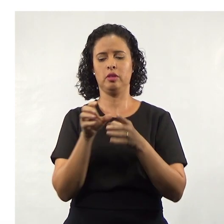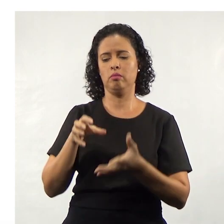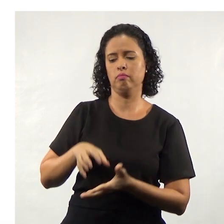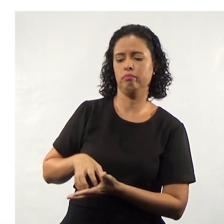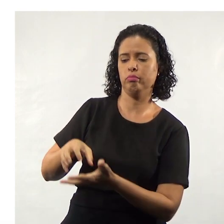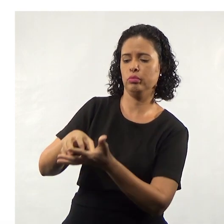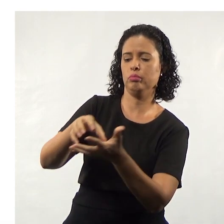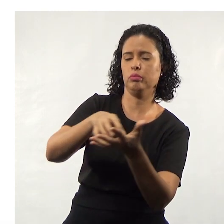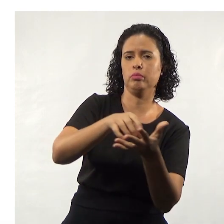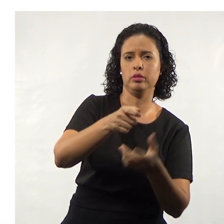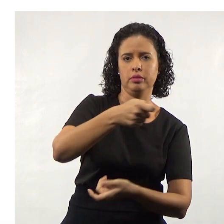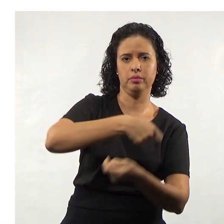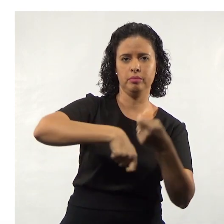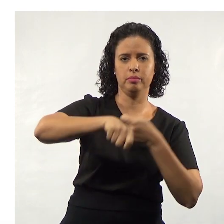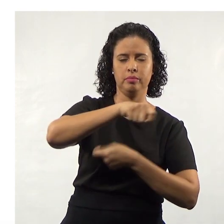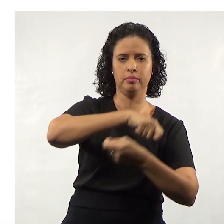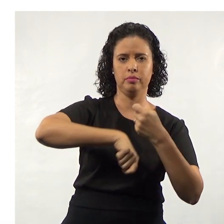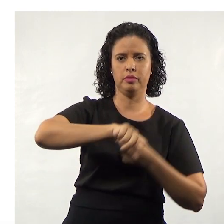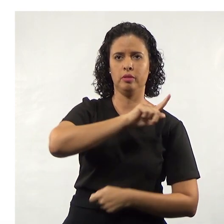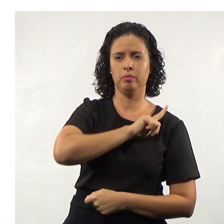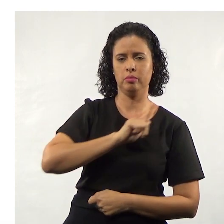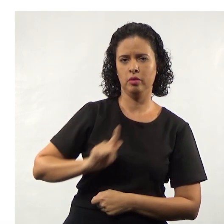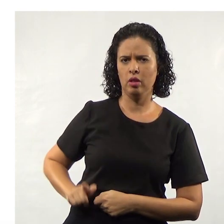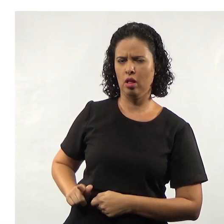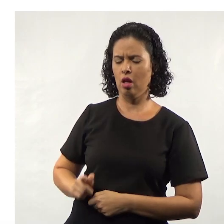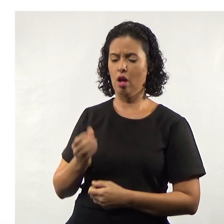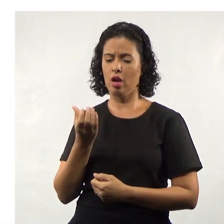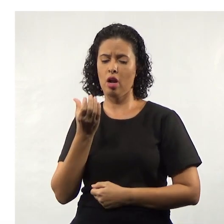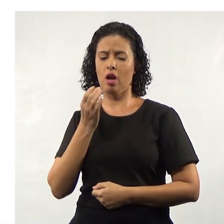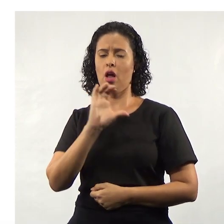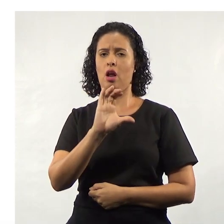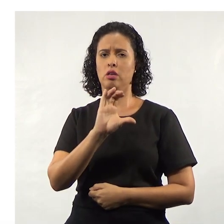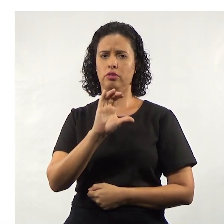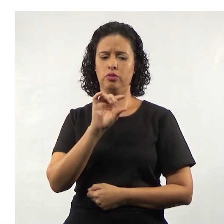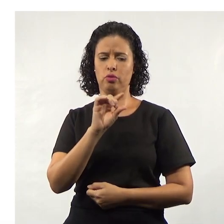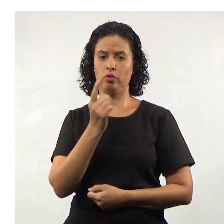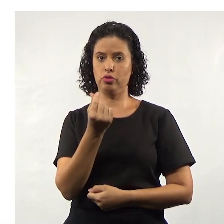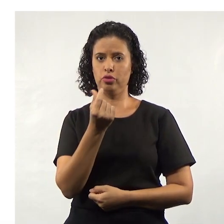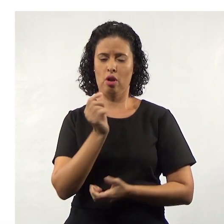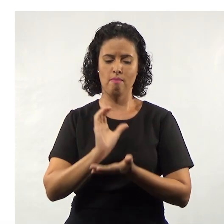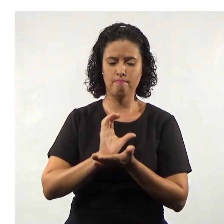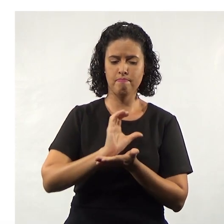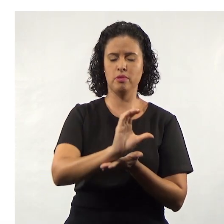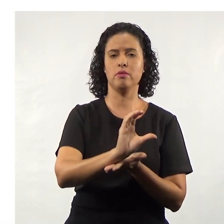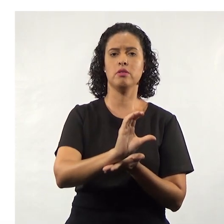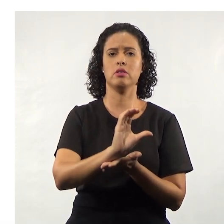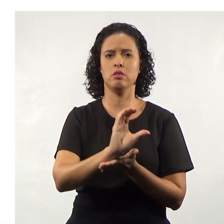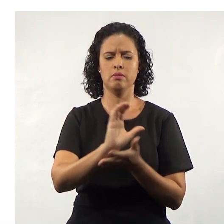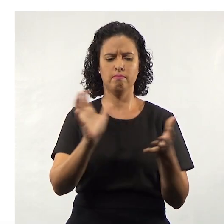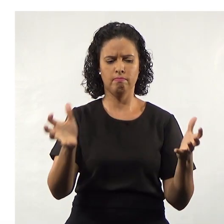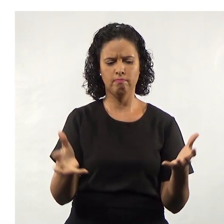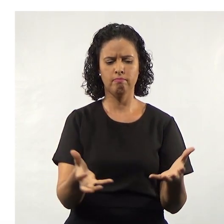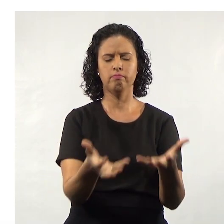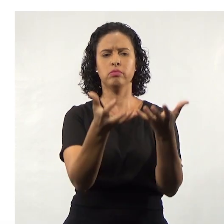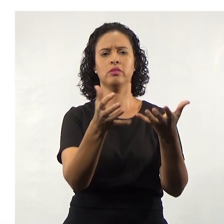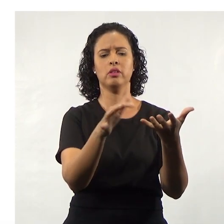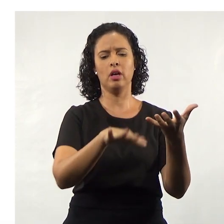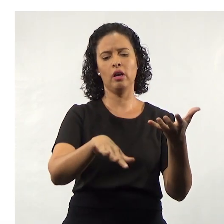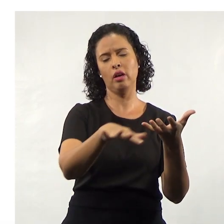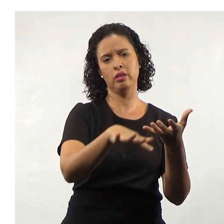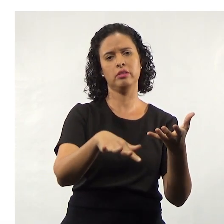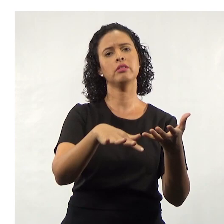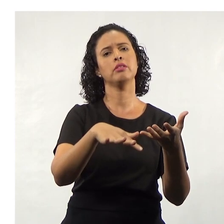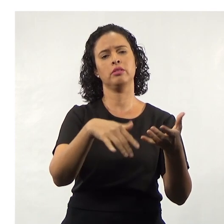administração pública, tá? Forneciam crédito para alavancar o setor no Brasil. Ó, BNDES, Banco do Brasil